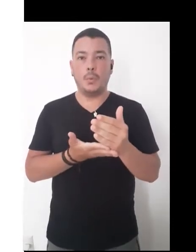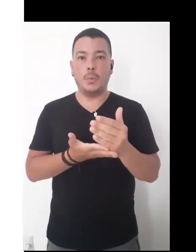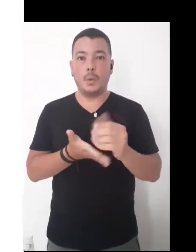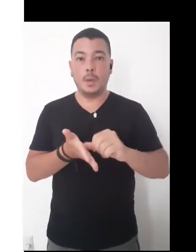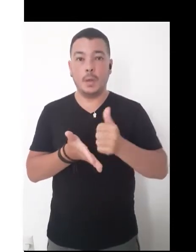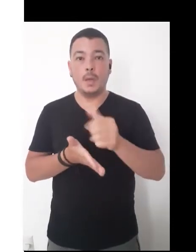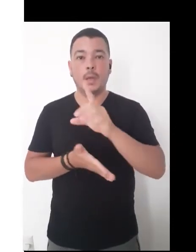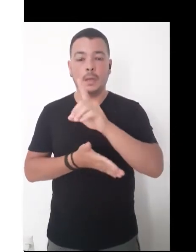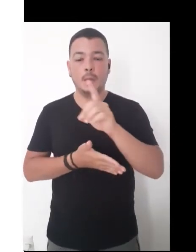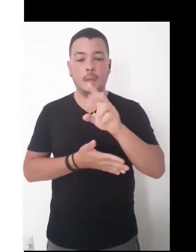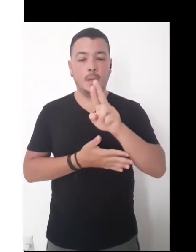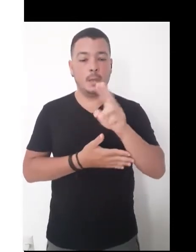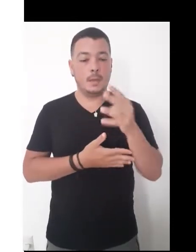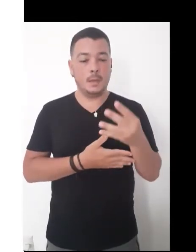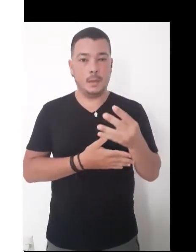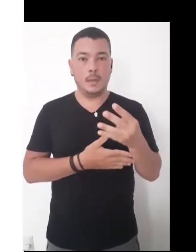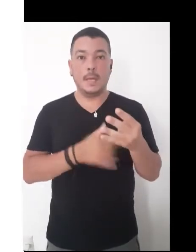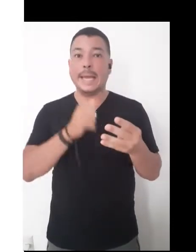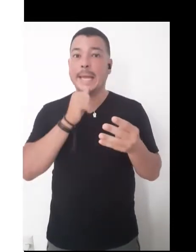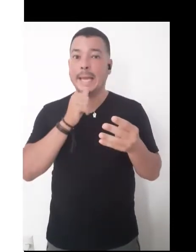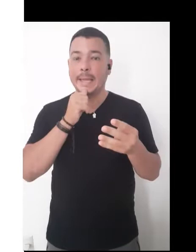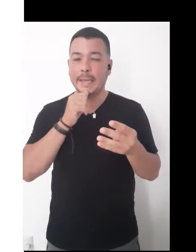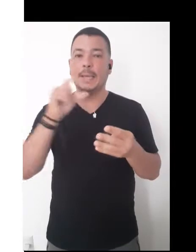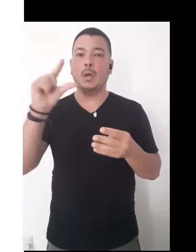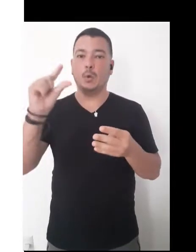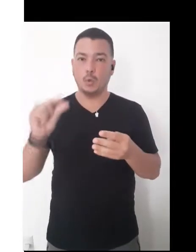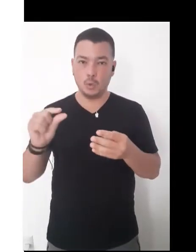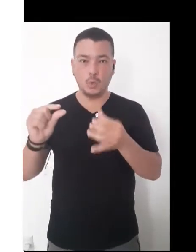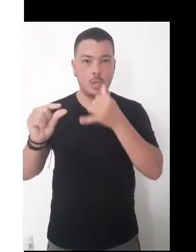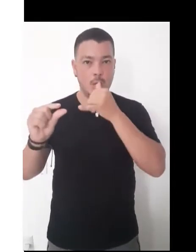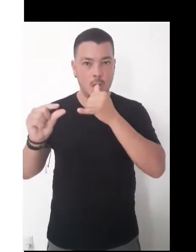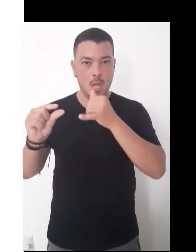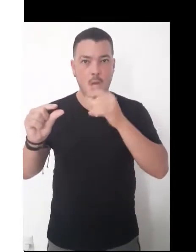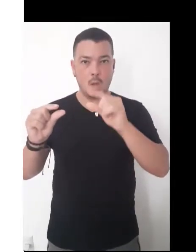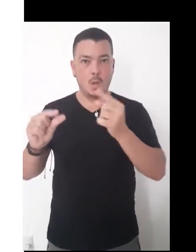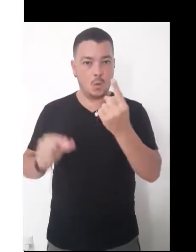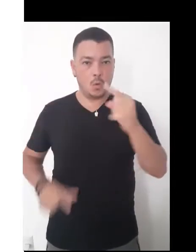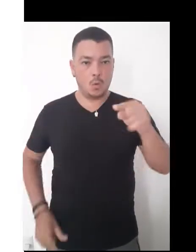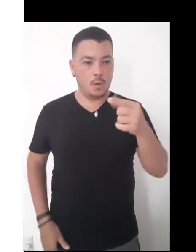versões da DDR4, que ainda reduz o consumo, cai de 1,5 para